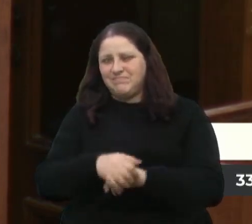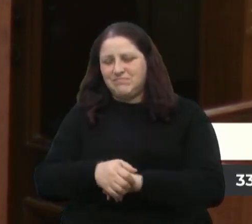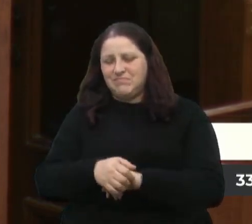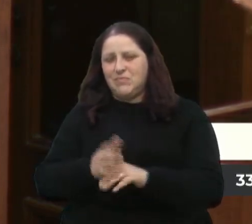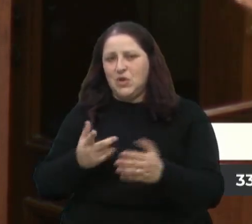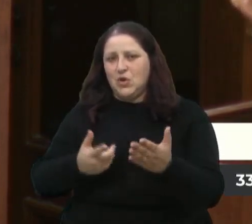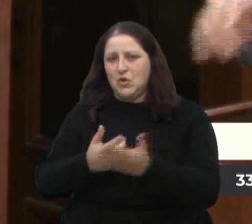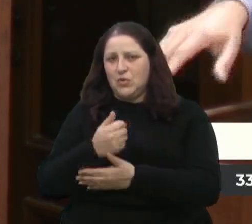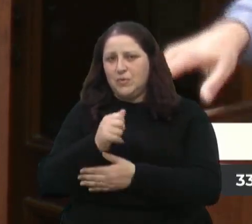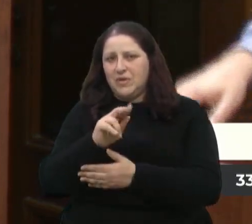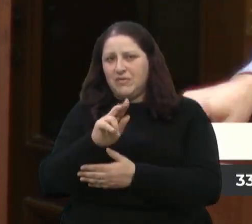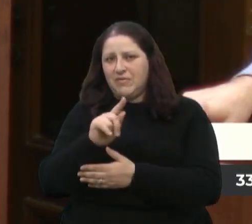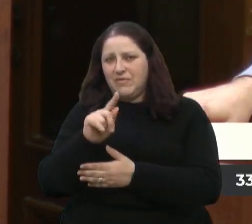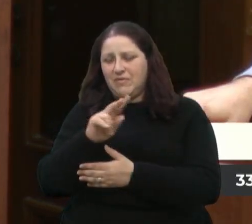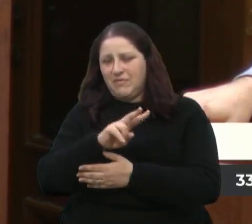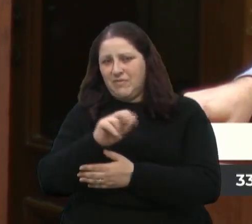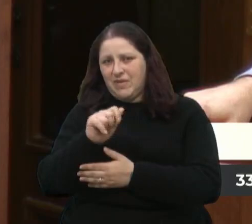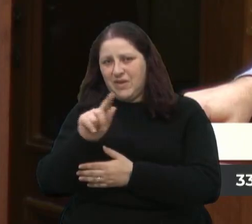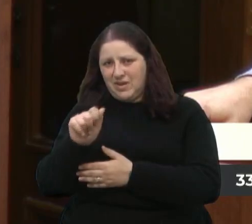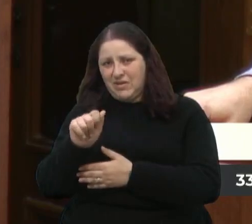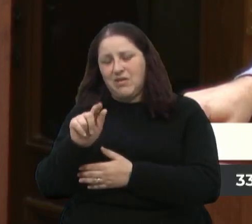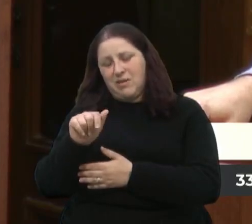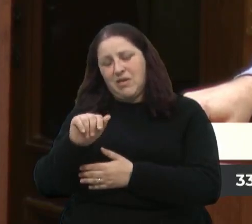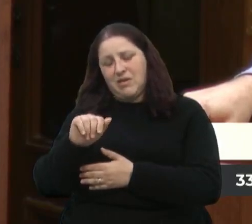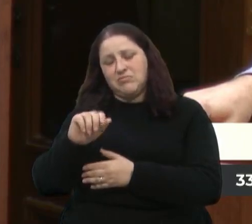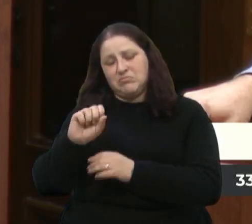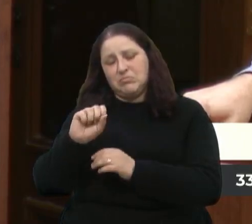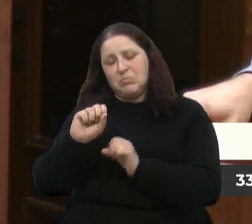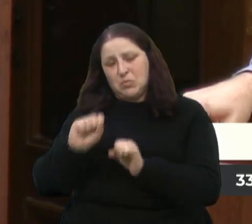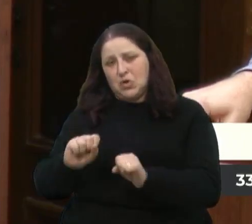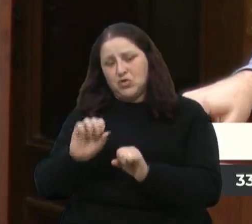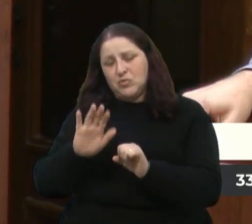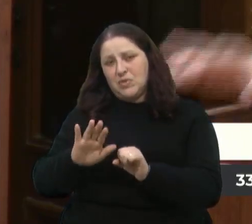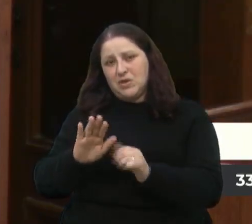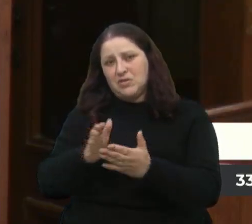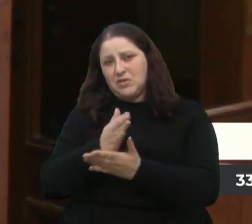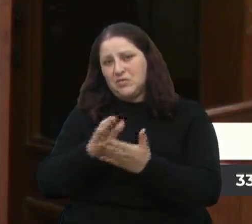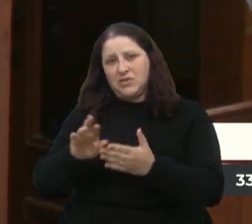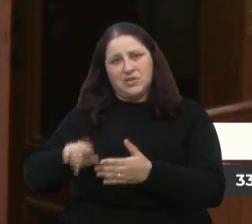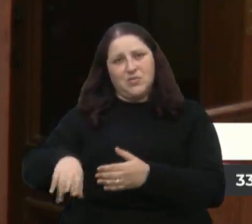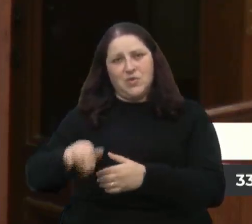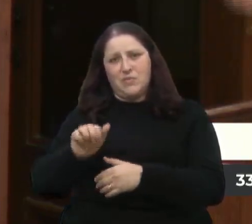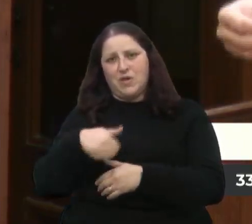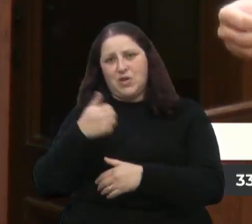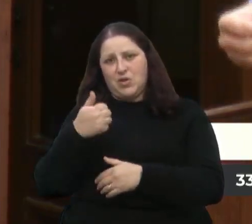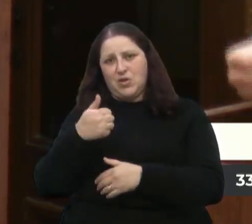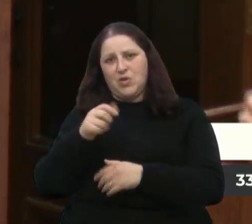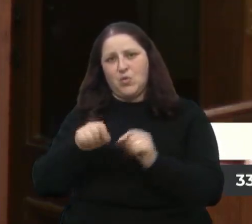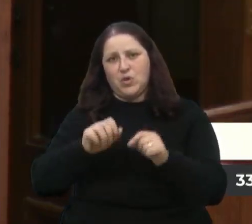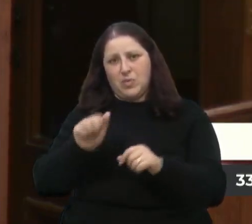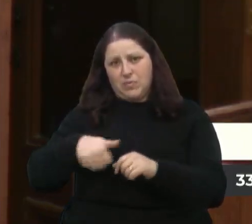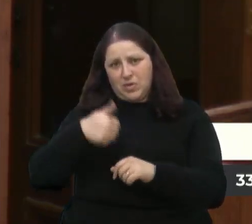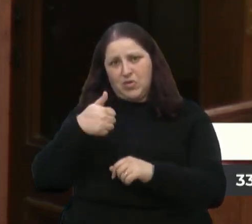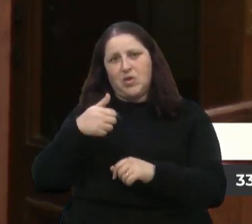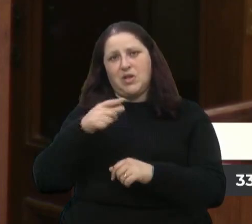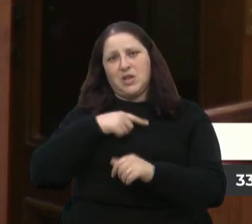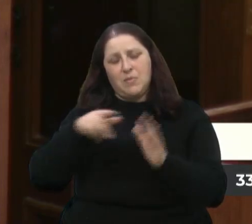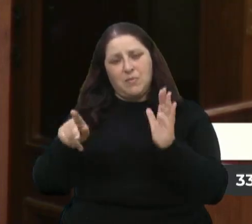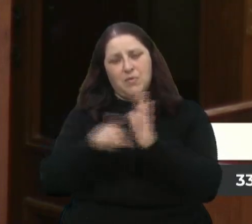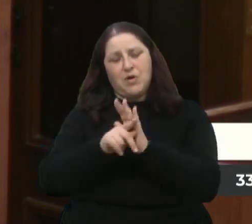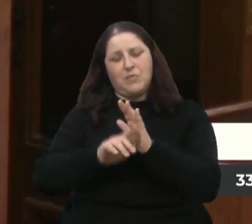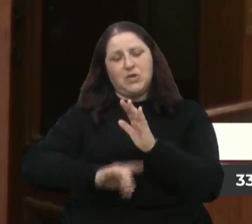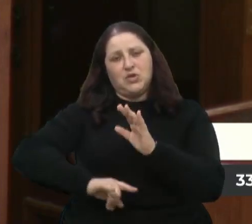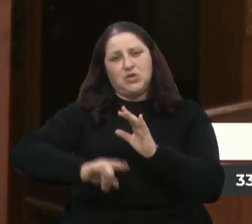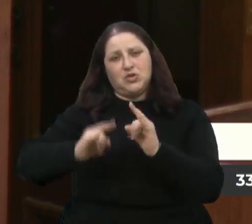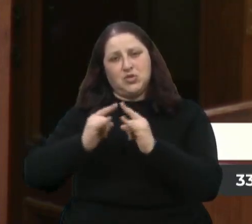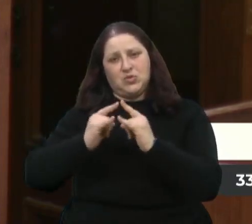uma alternativa, mas muitas vezes não é a melhor. O melhor é nós termos uma instituição. Eu defendo,